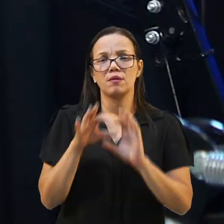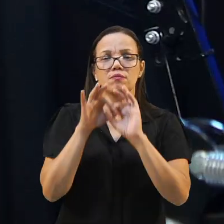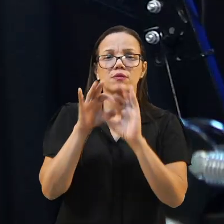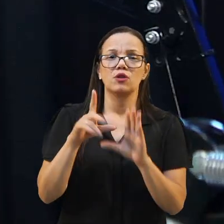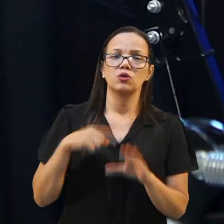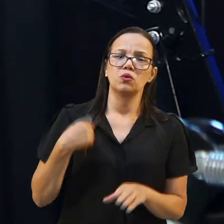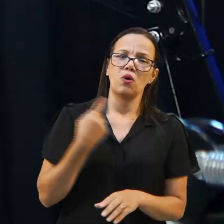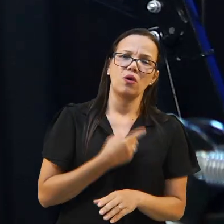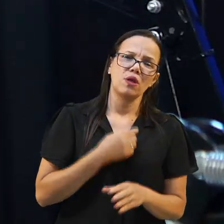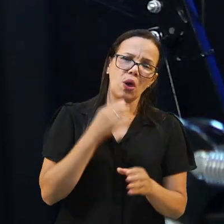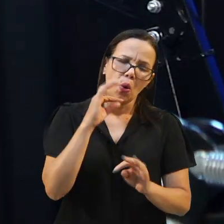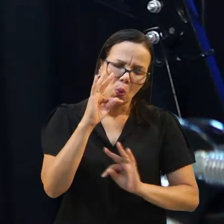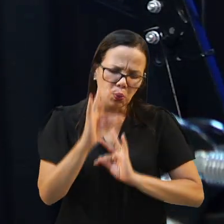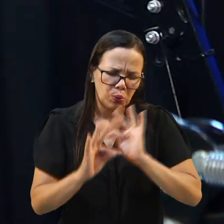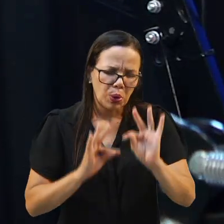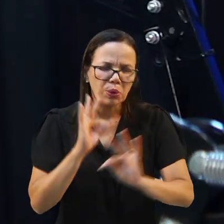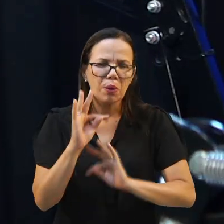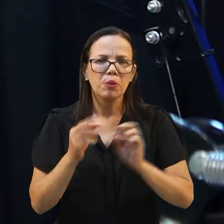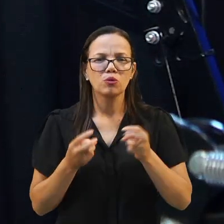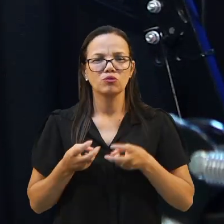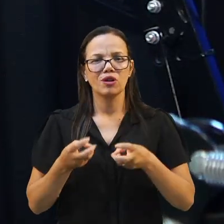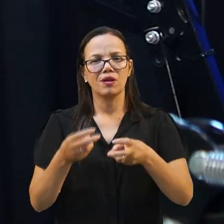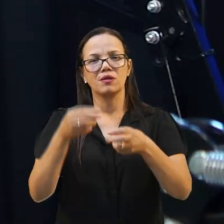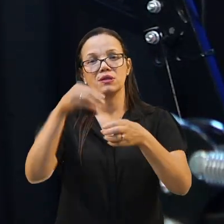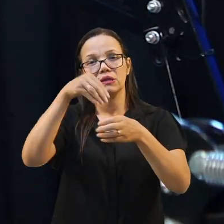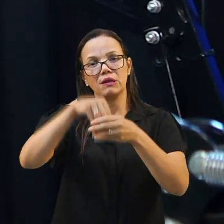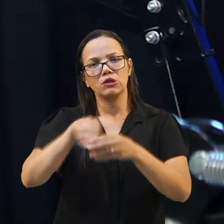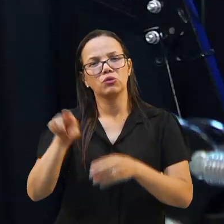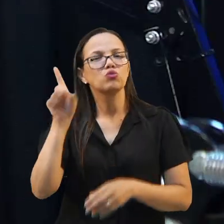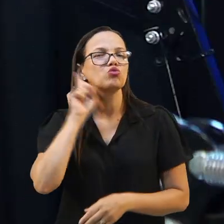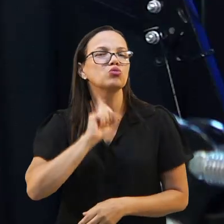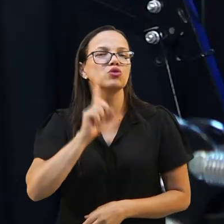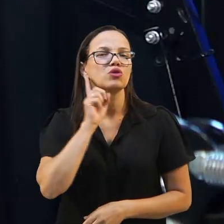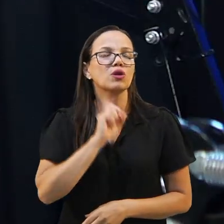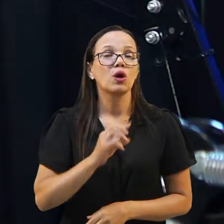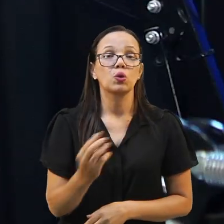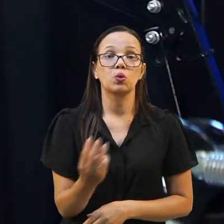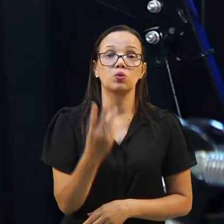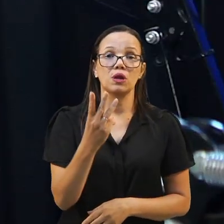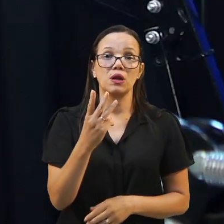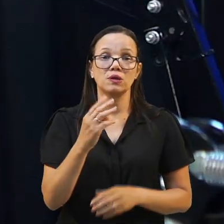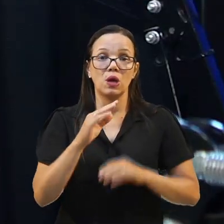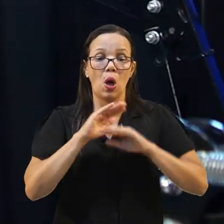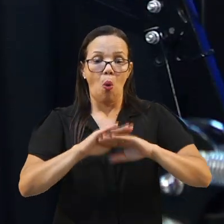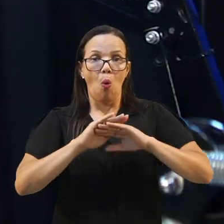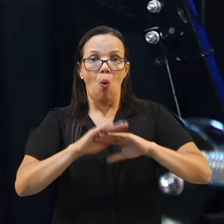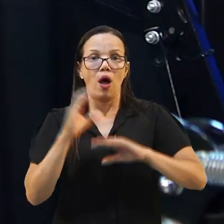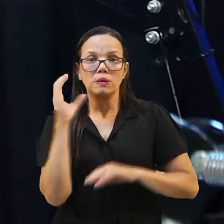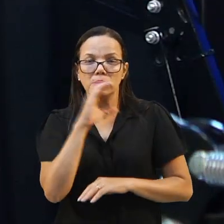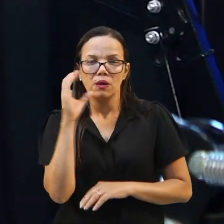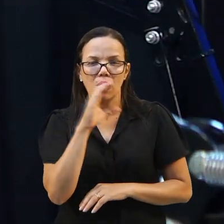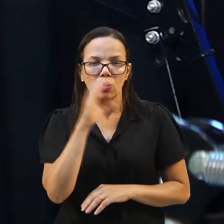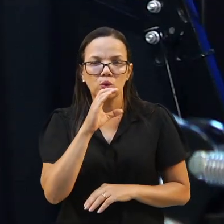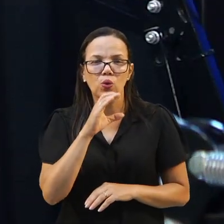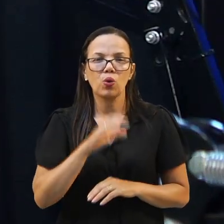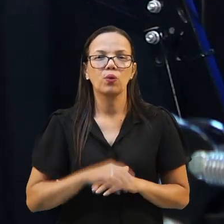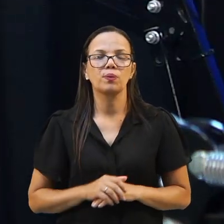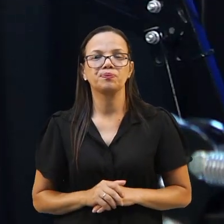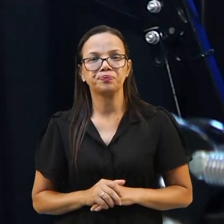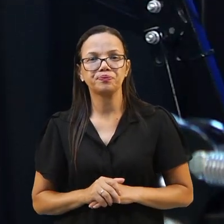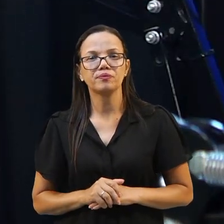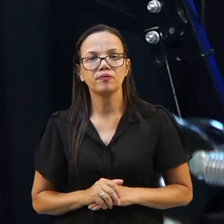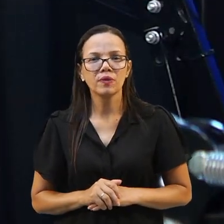gente tenha um tratamento de câncer no interior de Minas Gerais, com 3 aceleradores, chamando a atenção que tem